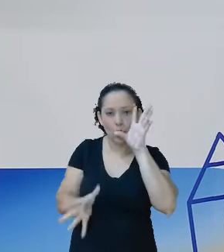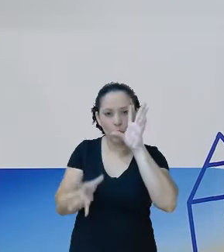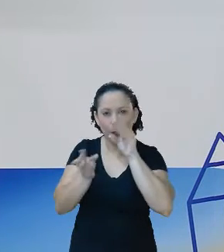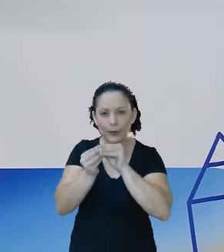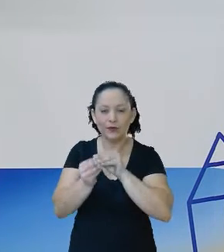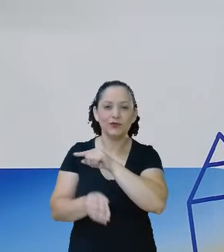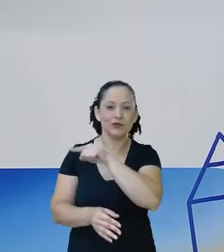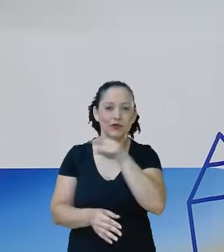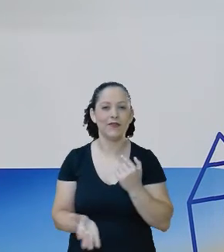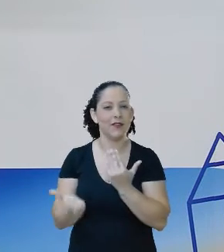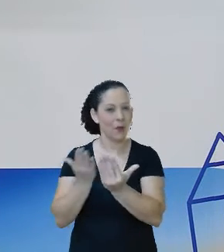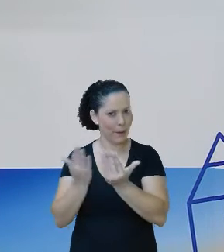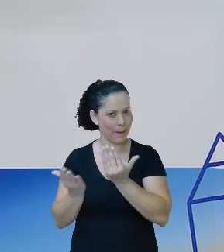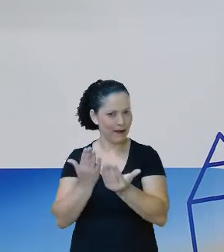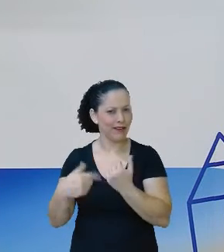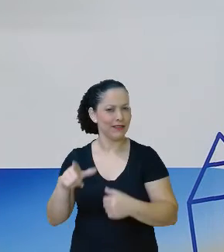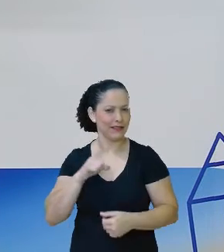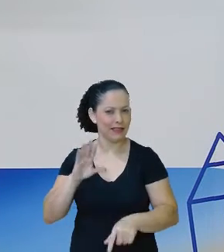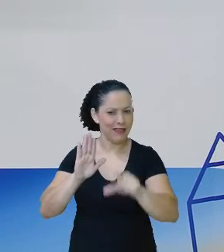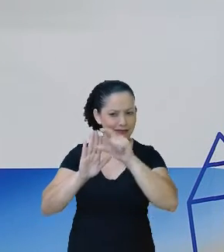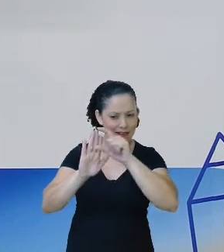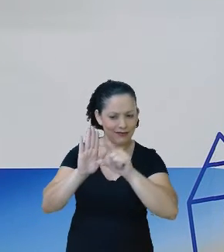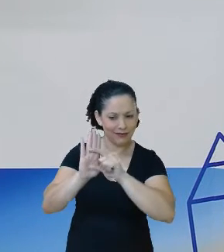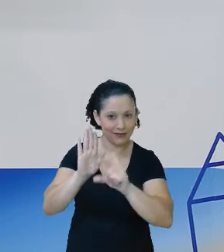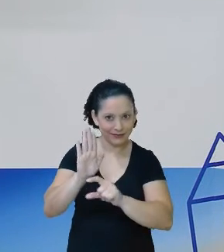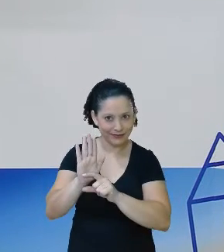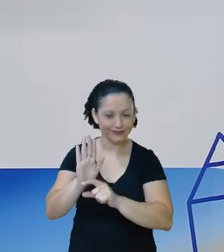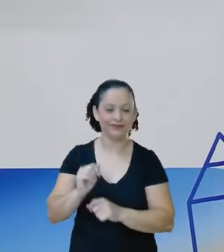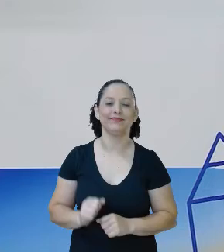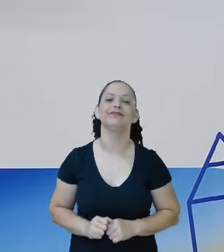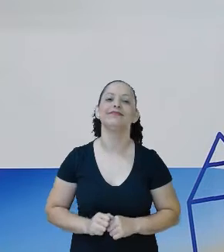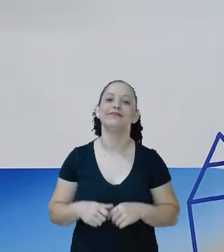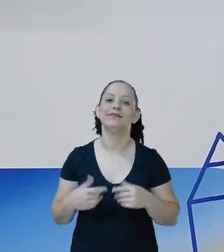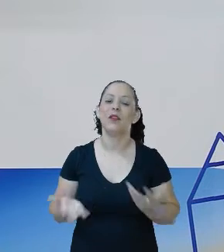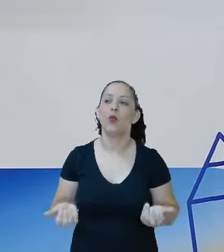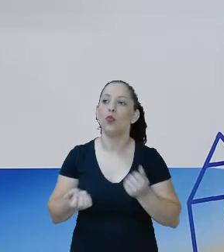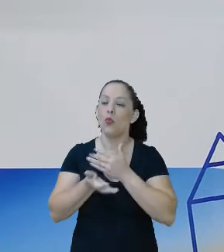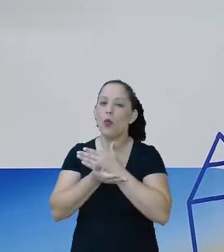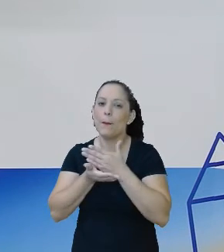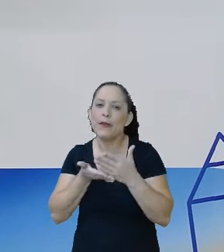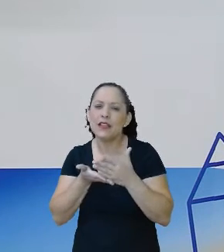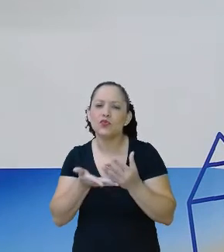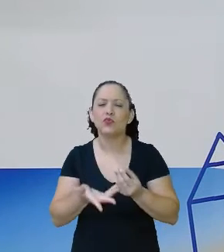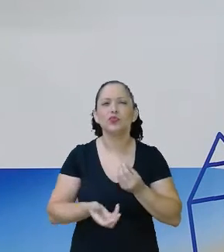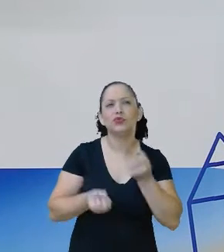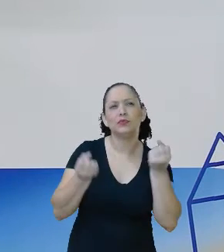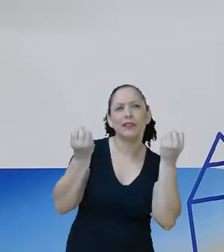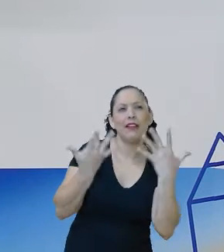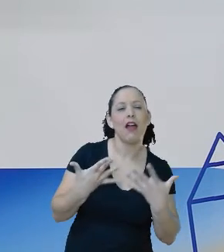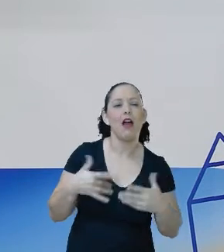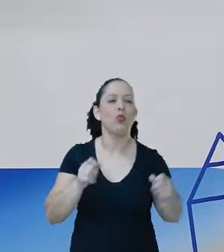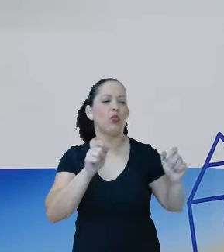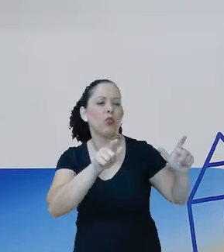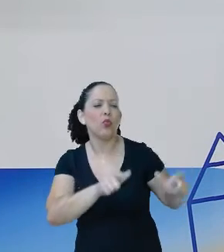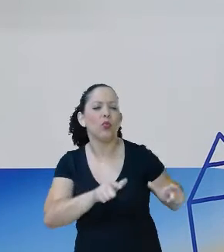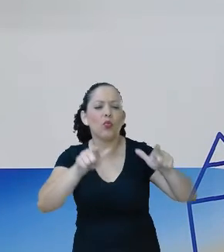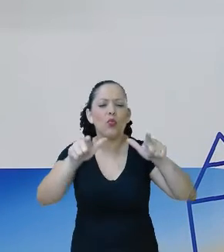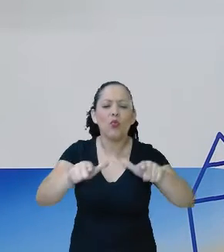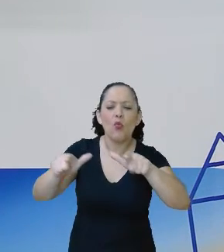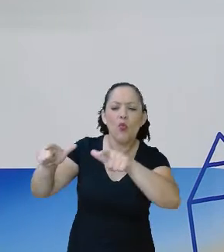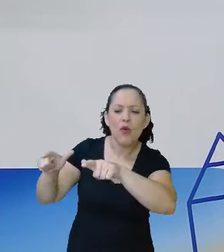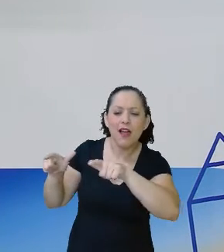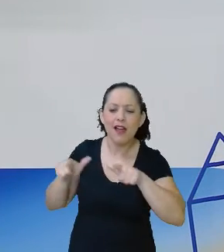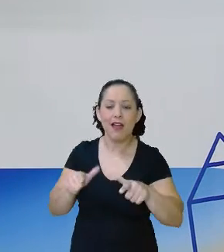também tem. Então, no início, está ali ambientando você, leitor, onde se passa a história, quem são